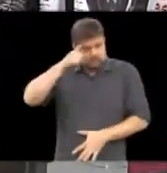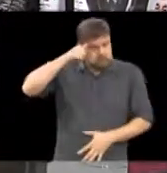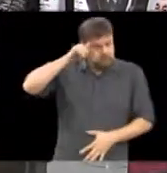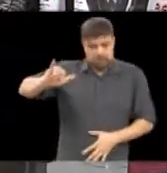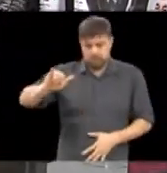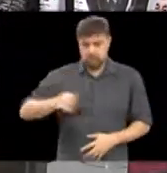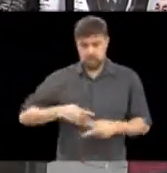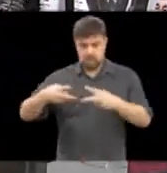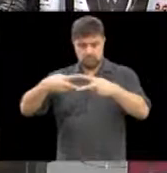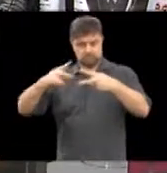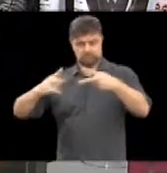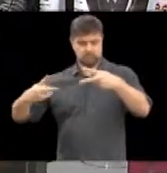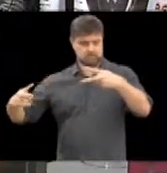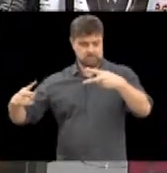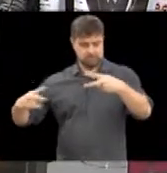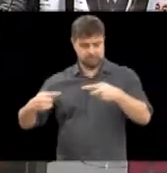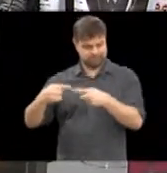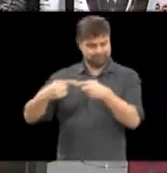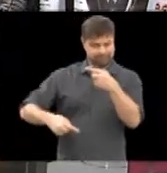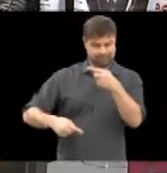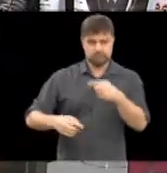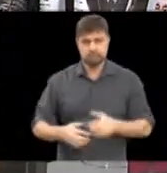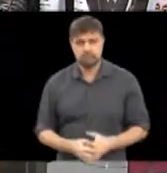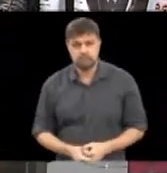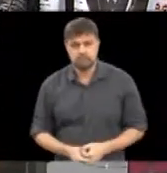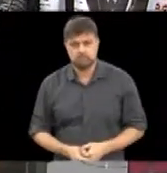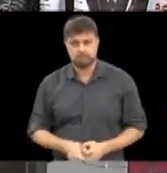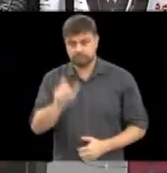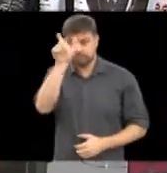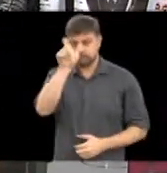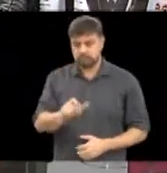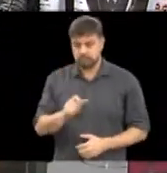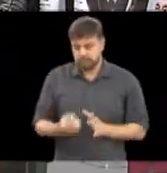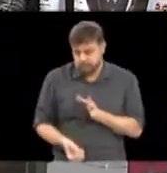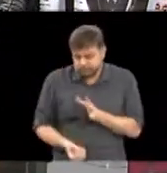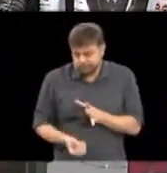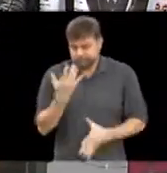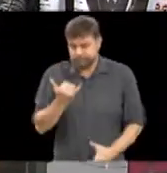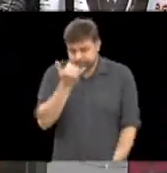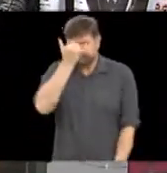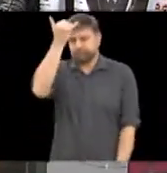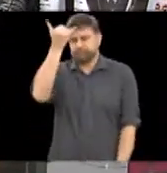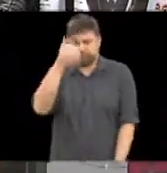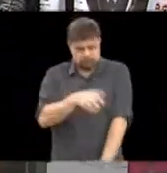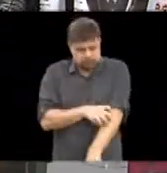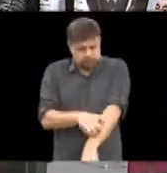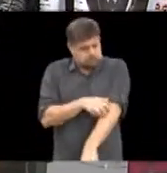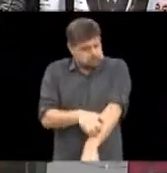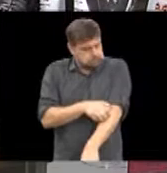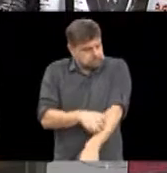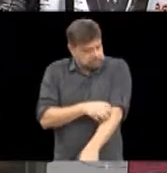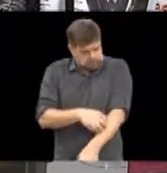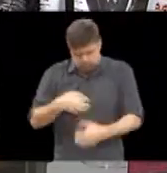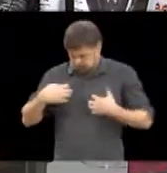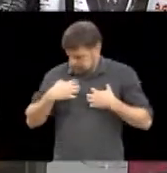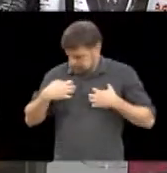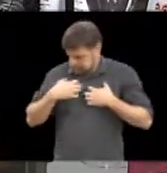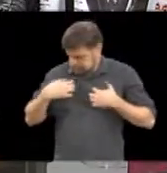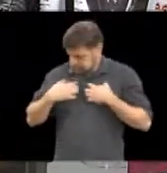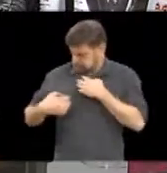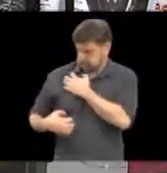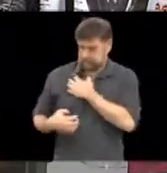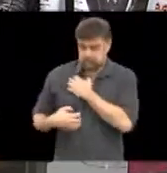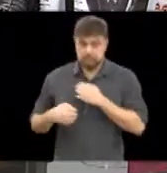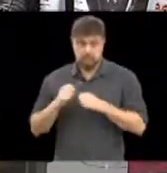certo tipo de molécula proteica. E aí você desenvolve uma reação no seu corpo, que